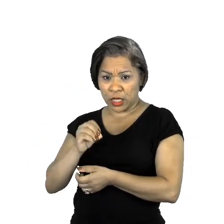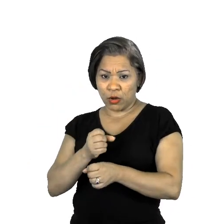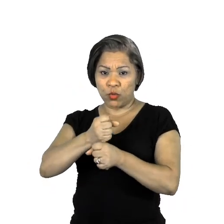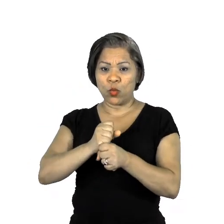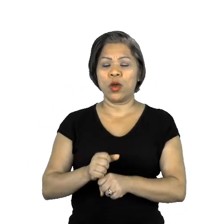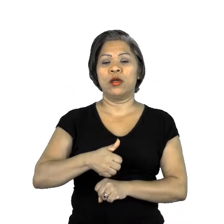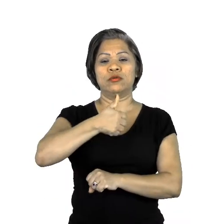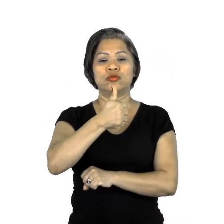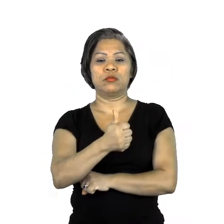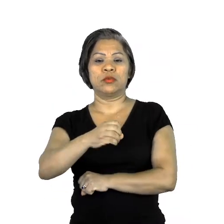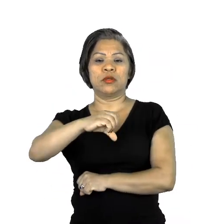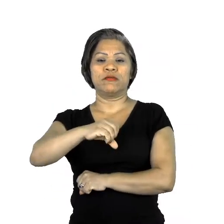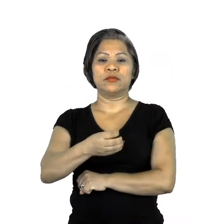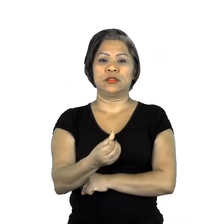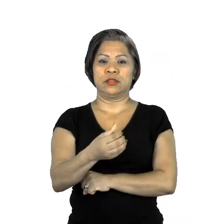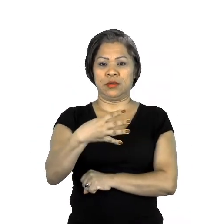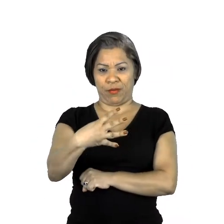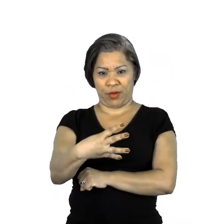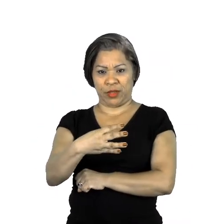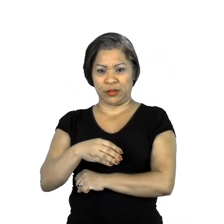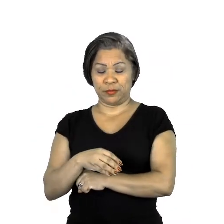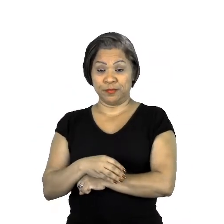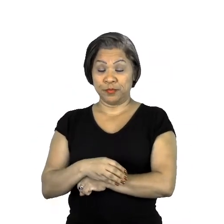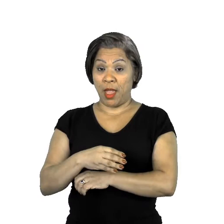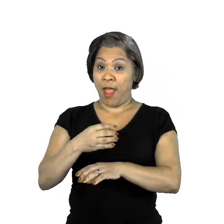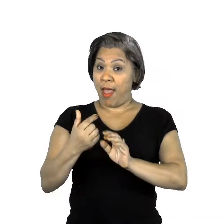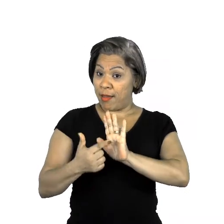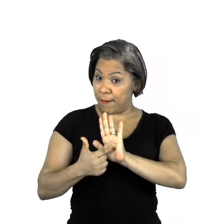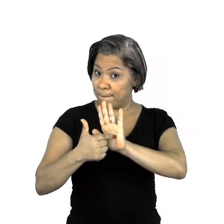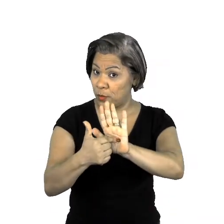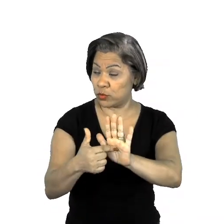1964. Ela traz um pensamento